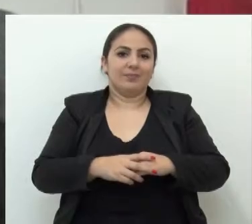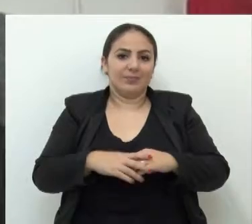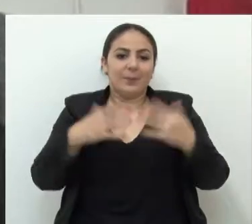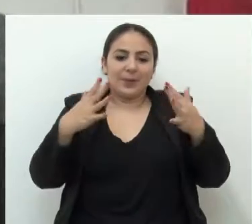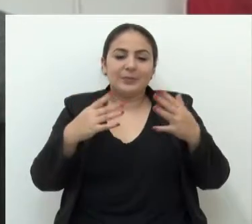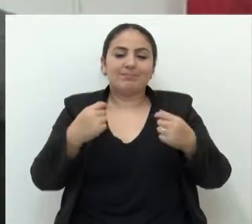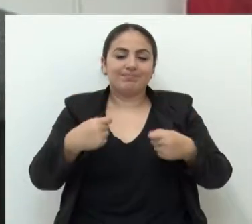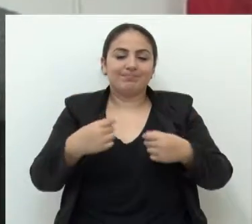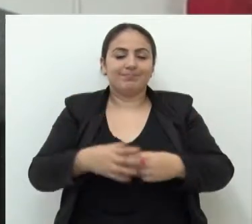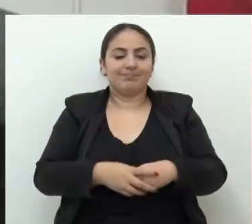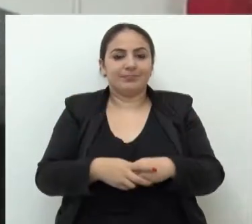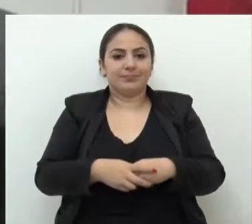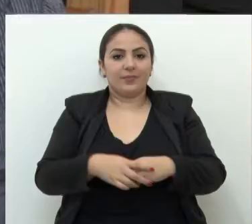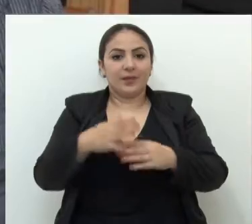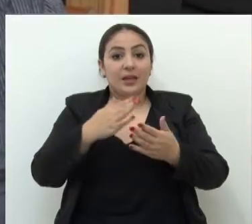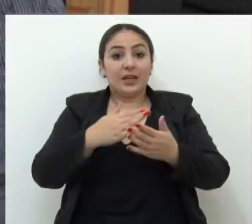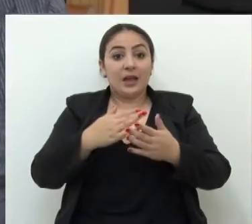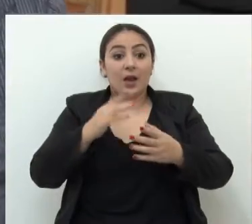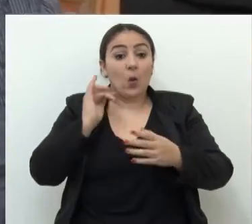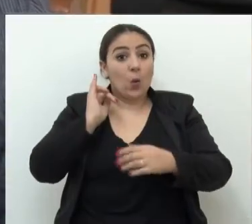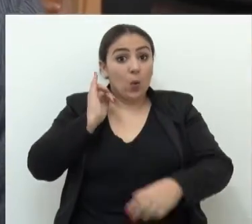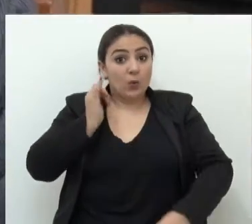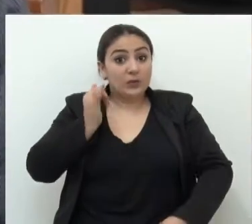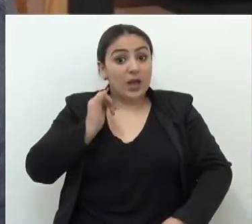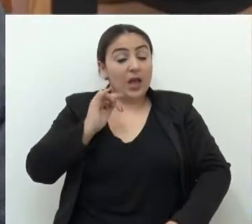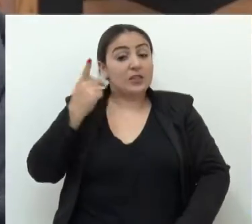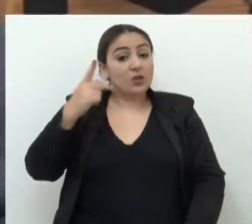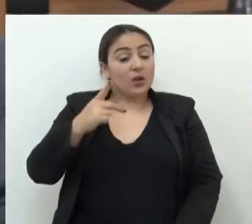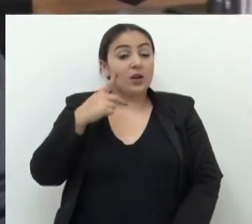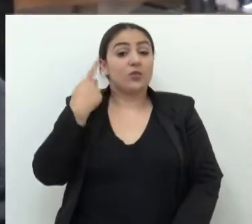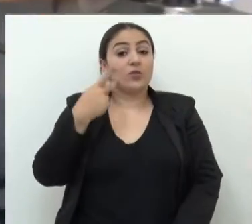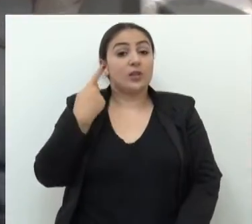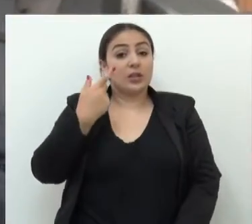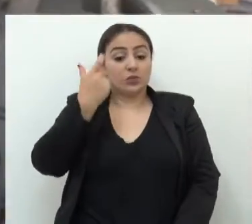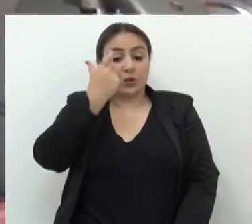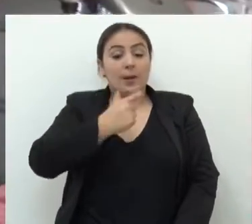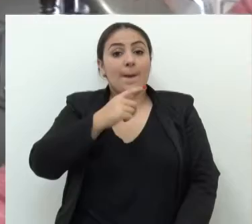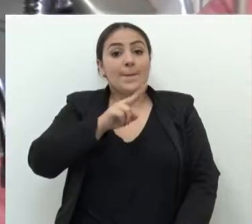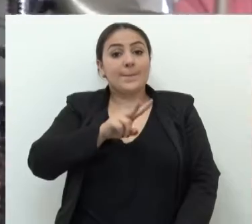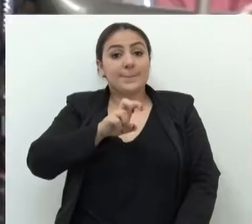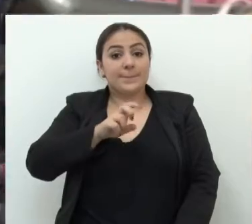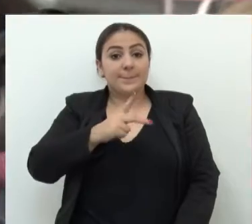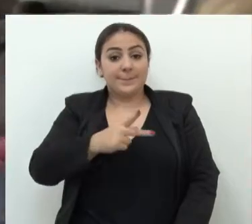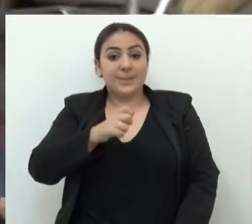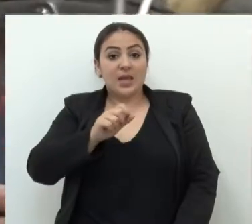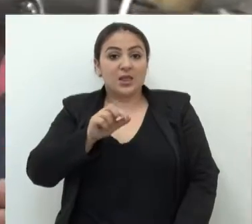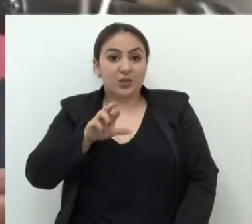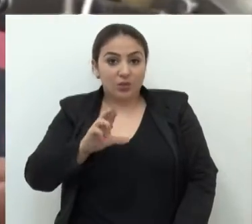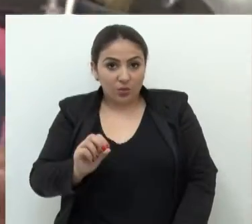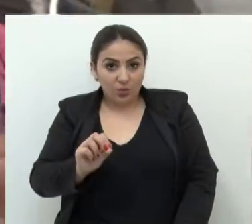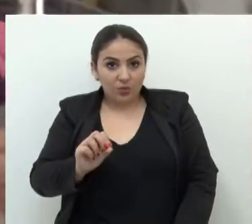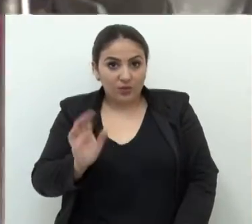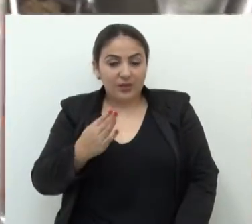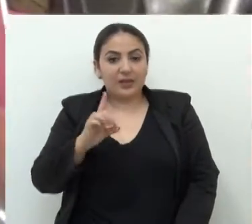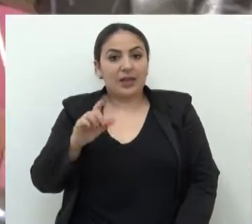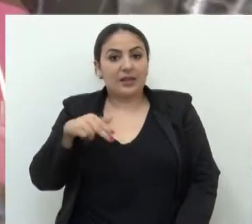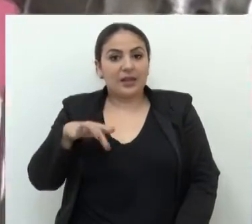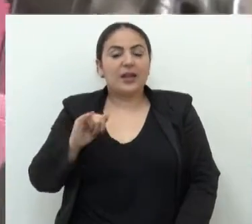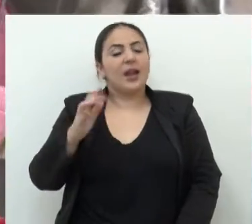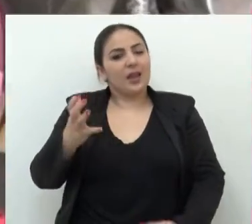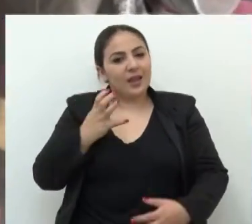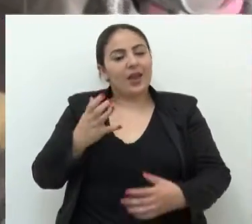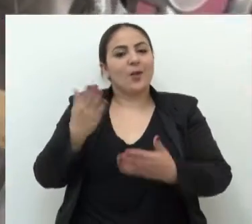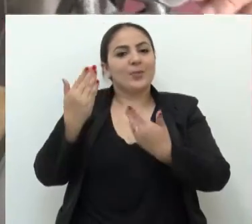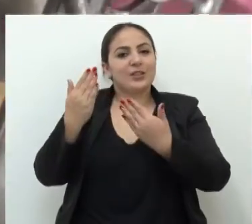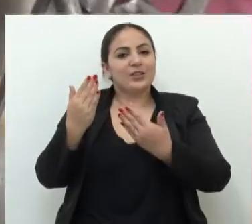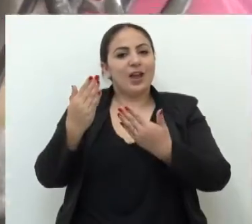merece mesmo. A iniciativa de contar essa história partiu do vereador Pedro Danelli. O